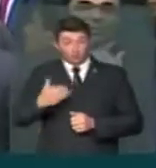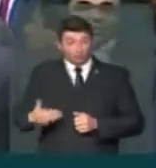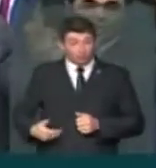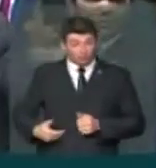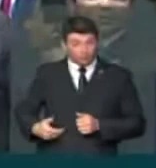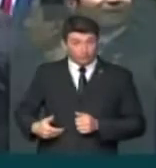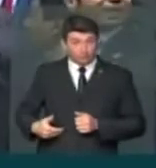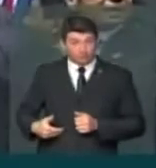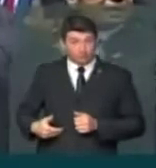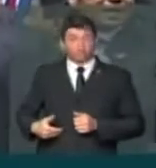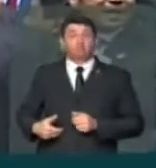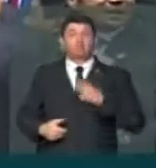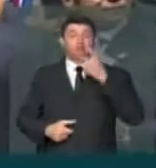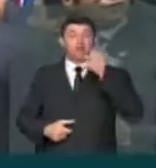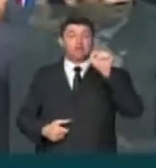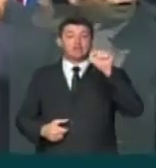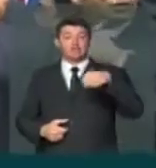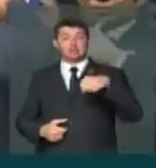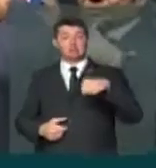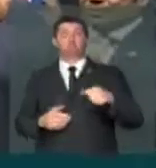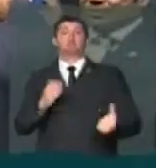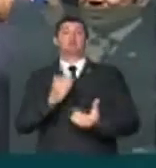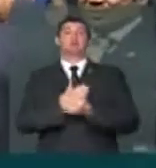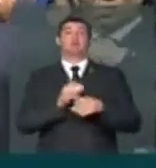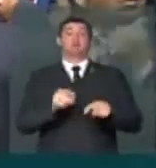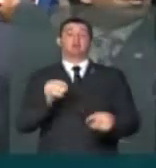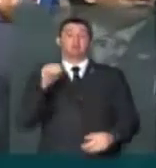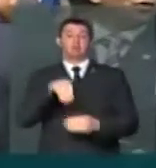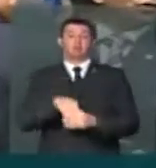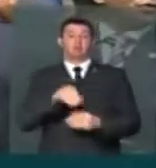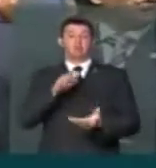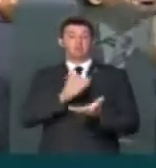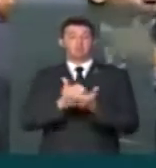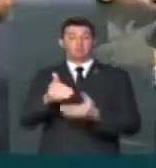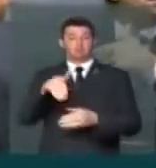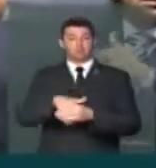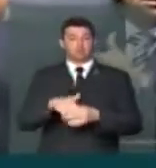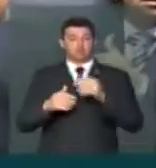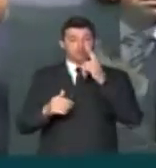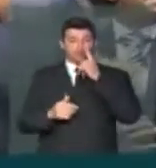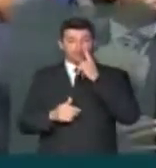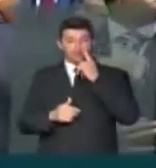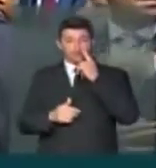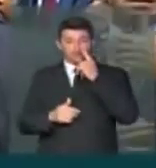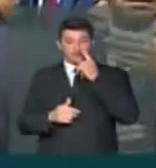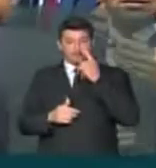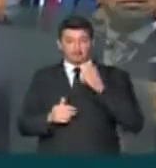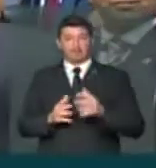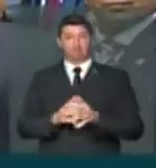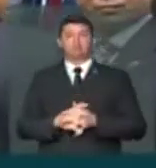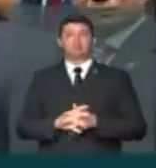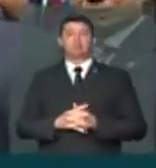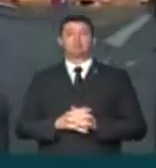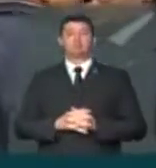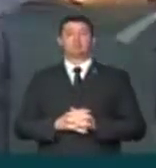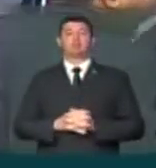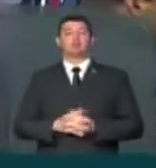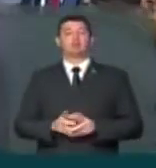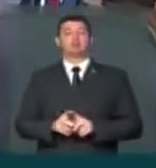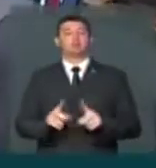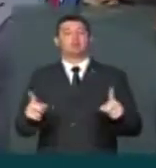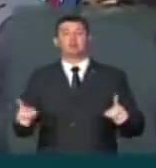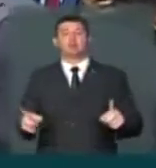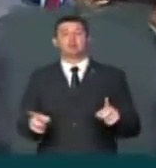governistas, 18 deputados dissessem sim a esse requerimento para colocar o projeto em pauta ali na quarta-feira na Comissão Mista de Orçamento. Só